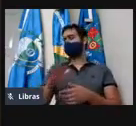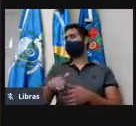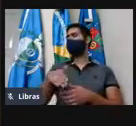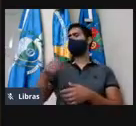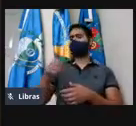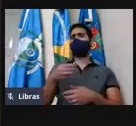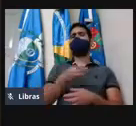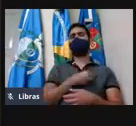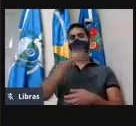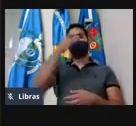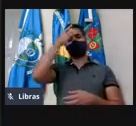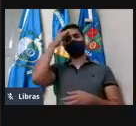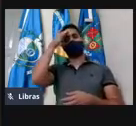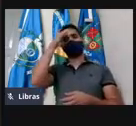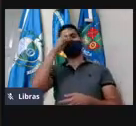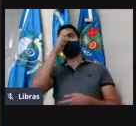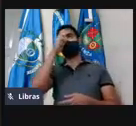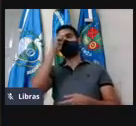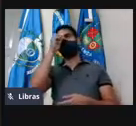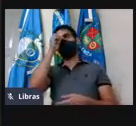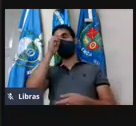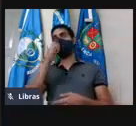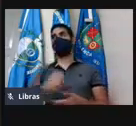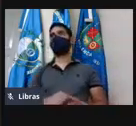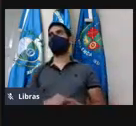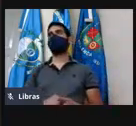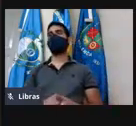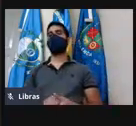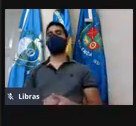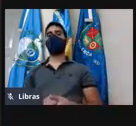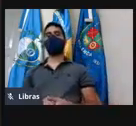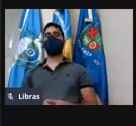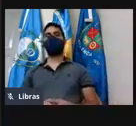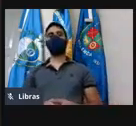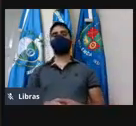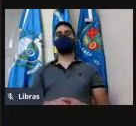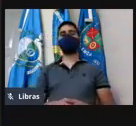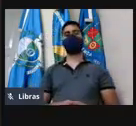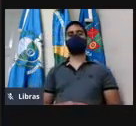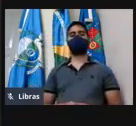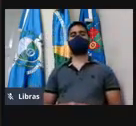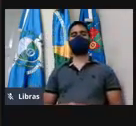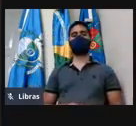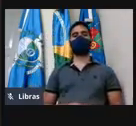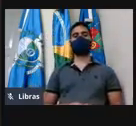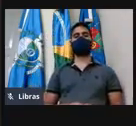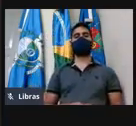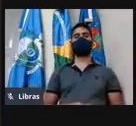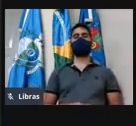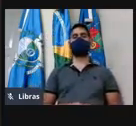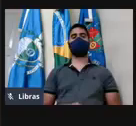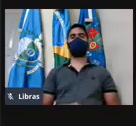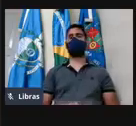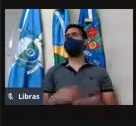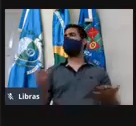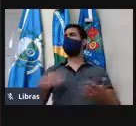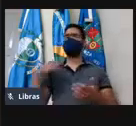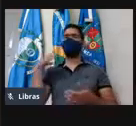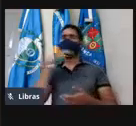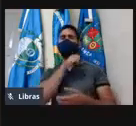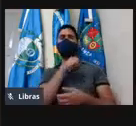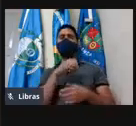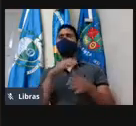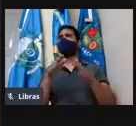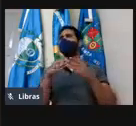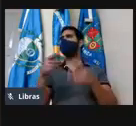aos moradores daquele bairro. Então, eu queria, no mais aqui, é rápida a minha fala hoje,